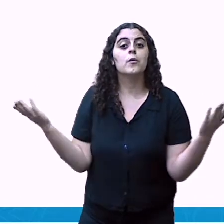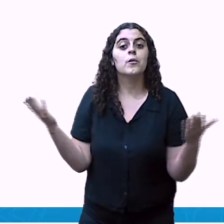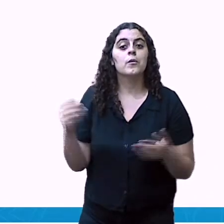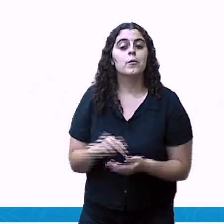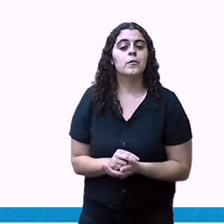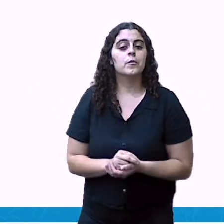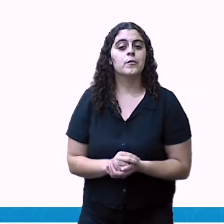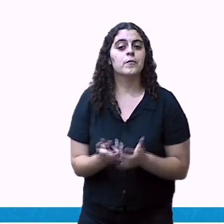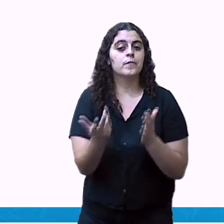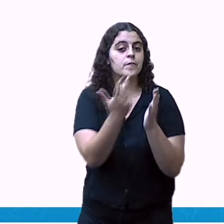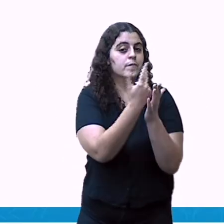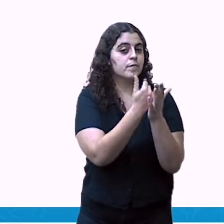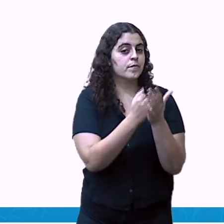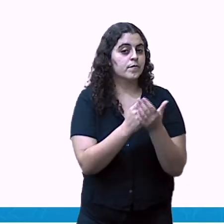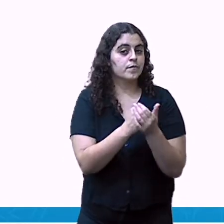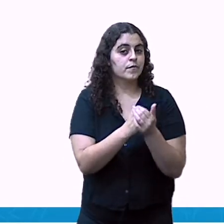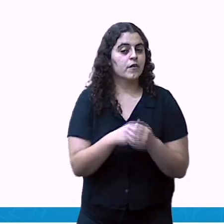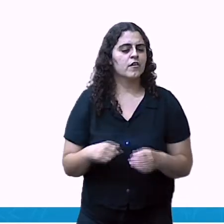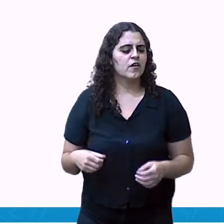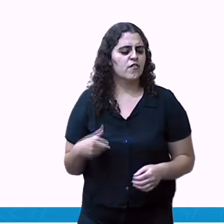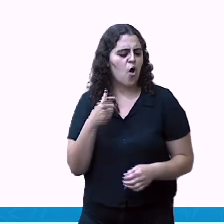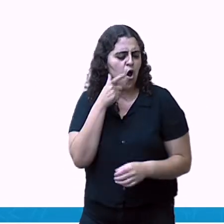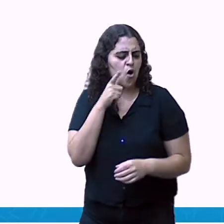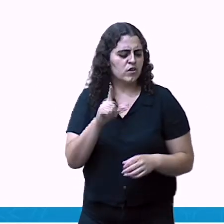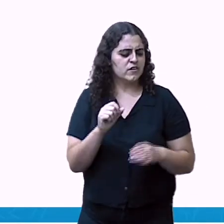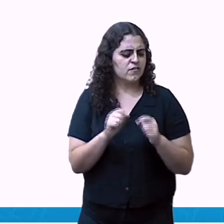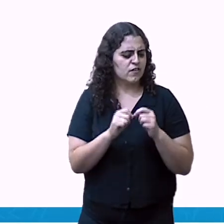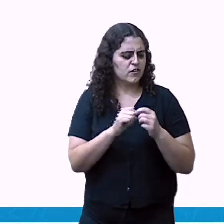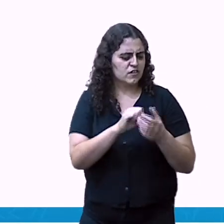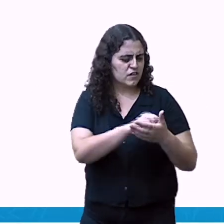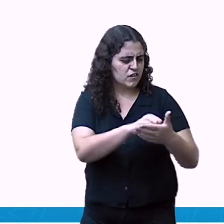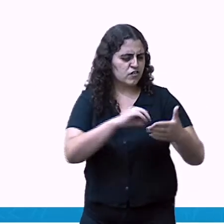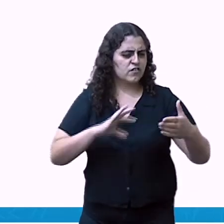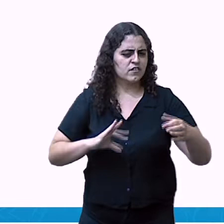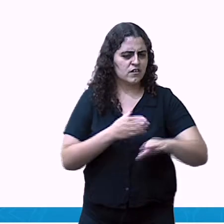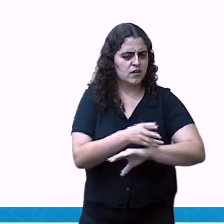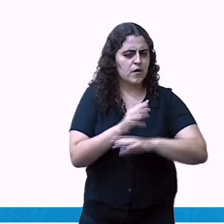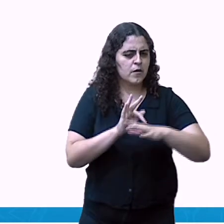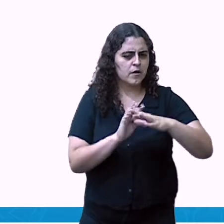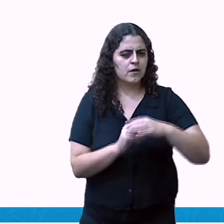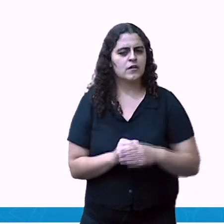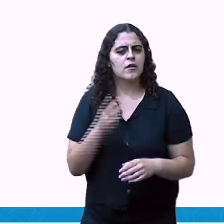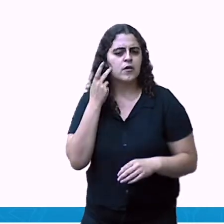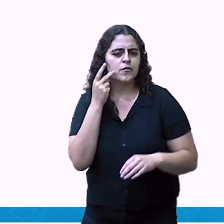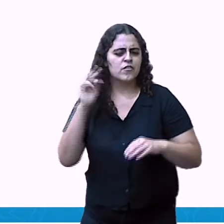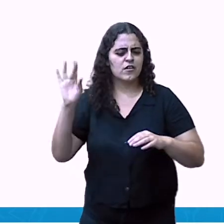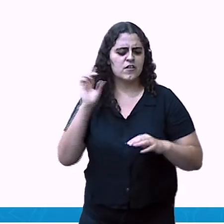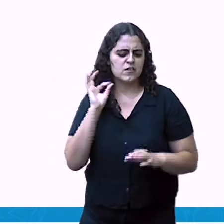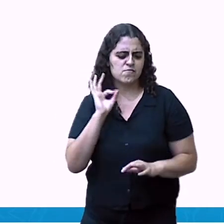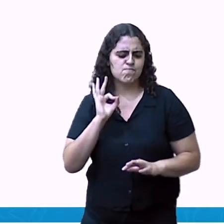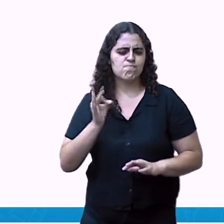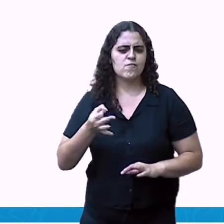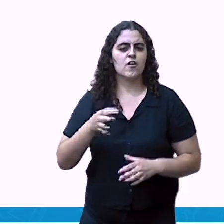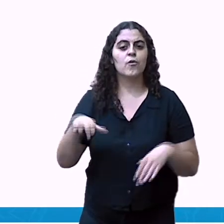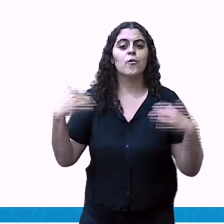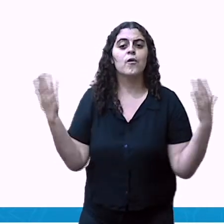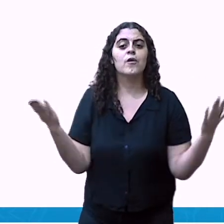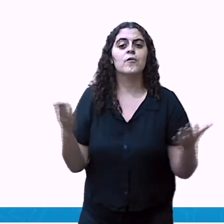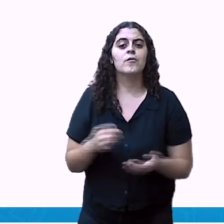acertar todas as atividades da plataforma. Qual é a minha expressão de confiante? Qual